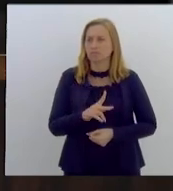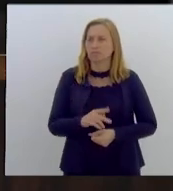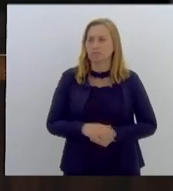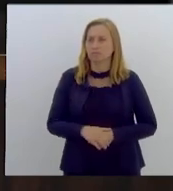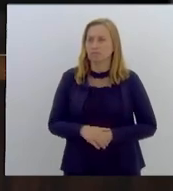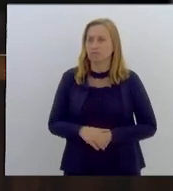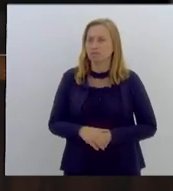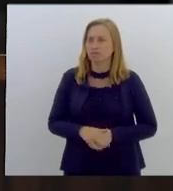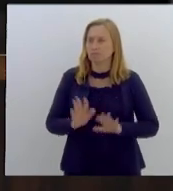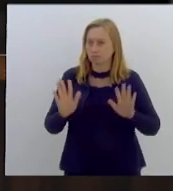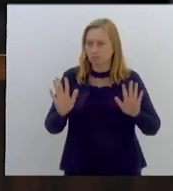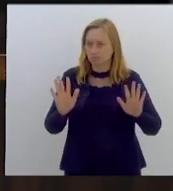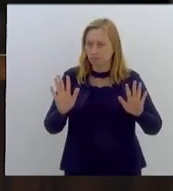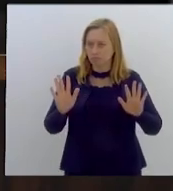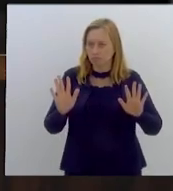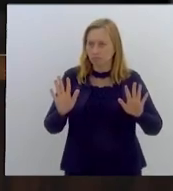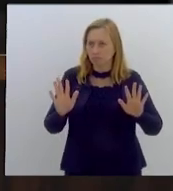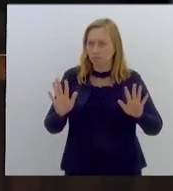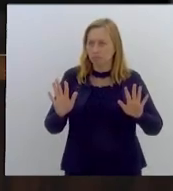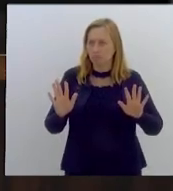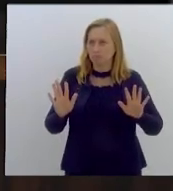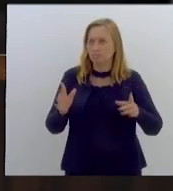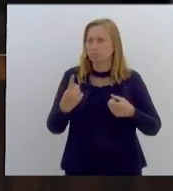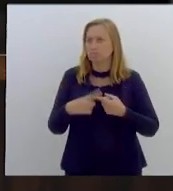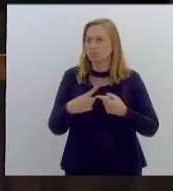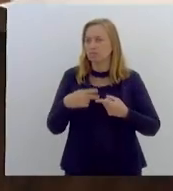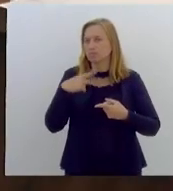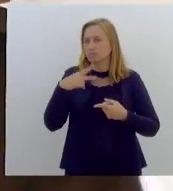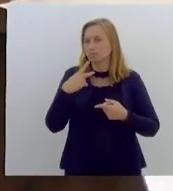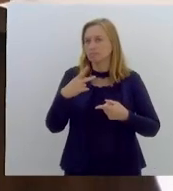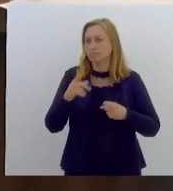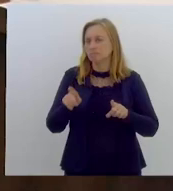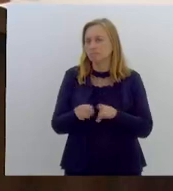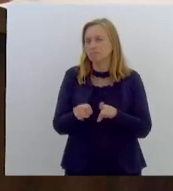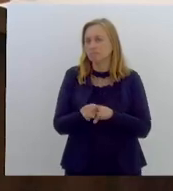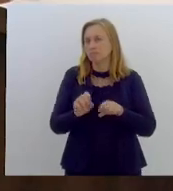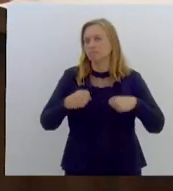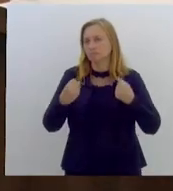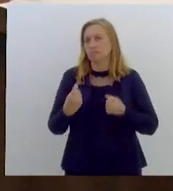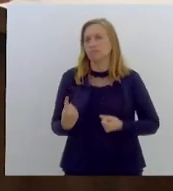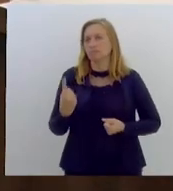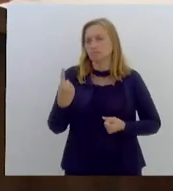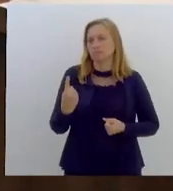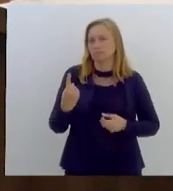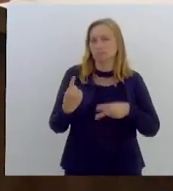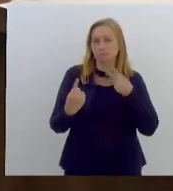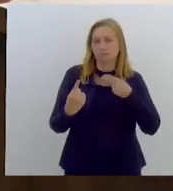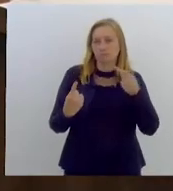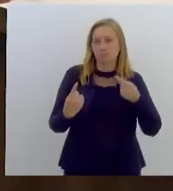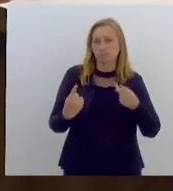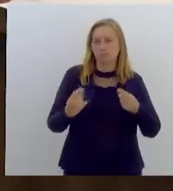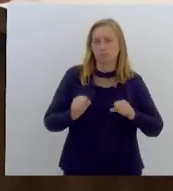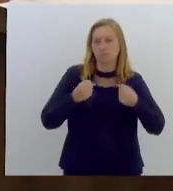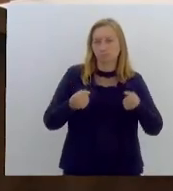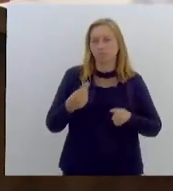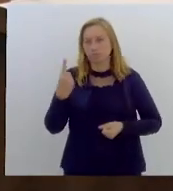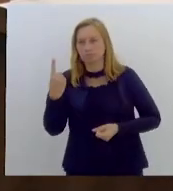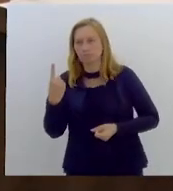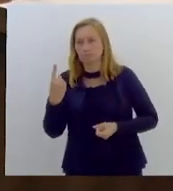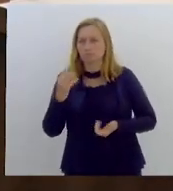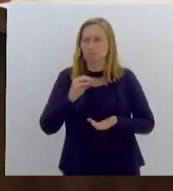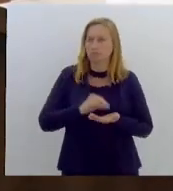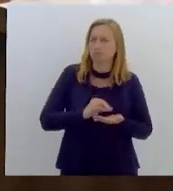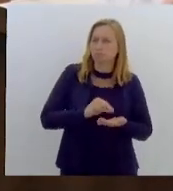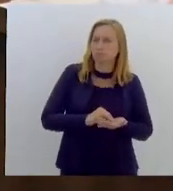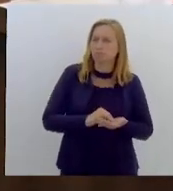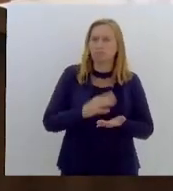lá. Então, não. Porque na minha fala eu também defendi um. Então eu fiz, okay, uma fala defendendo um e só faltaria